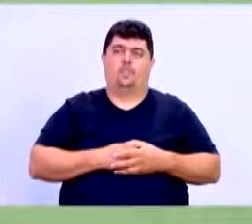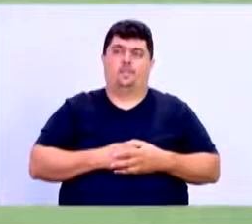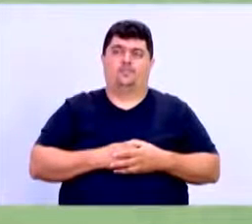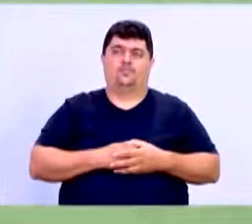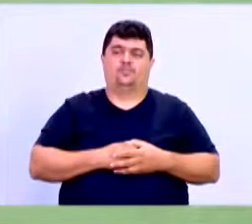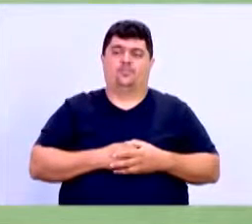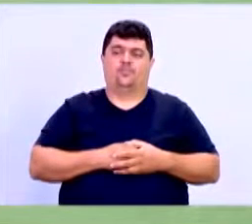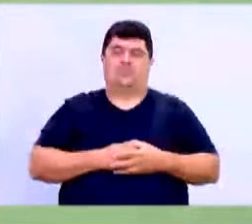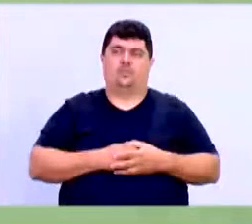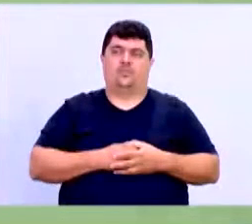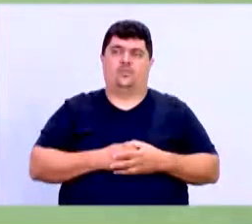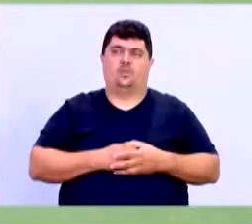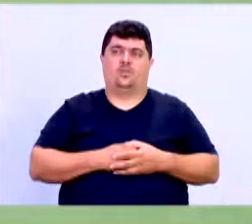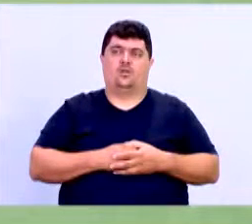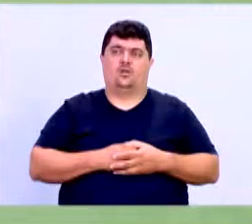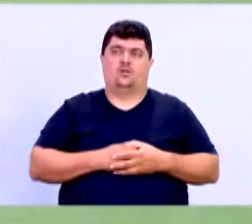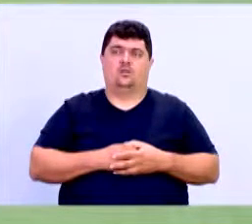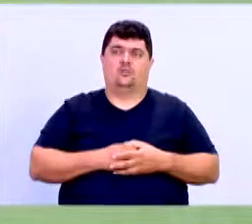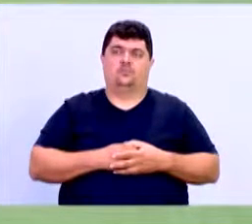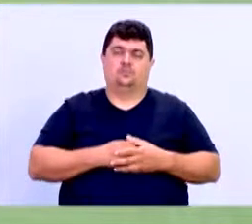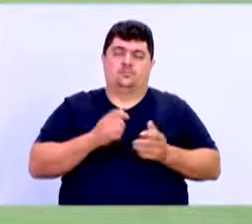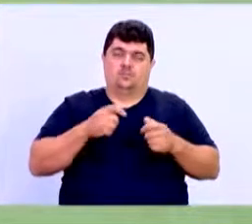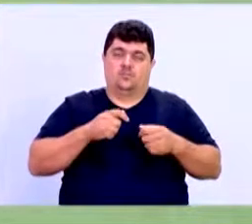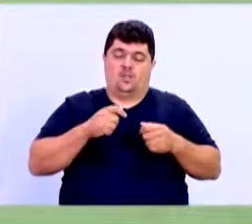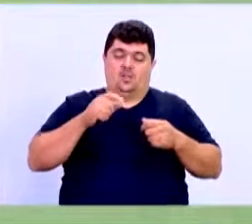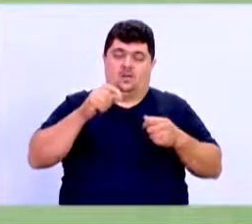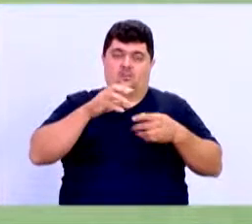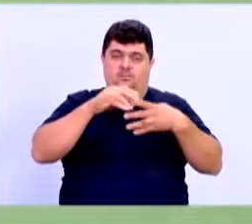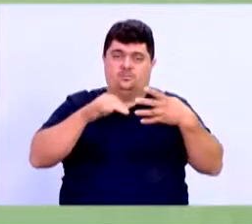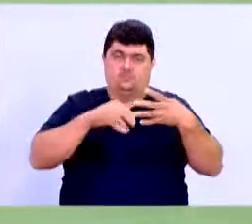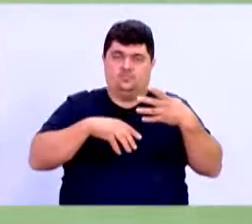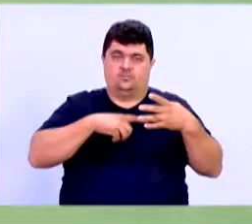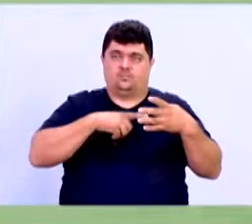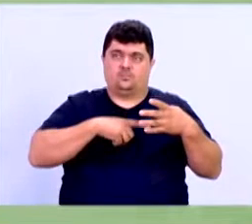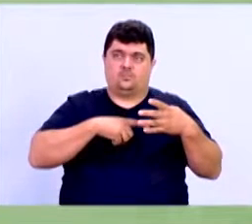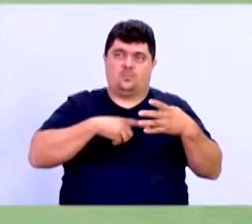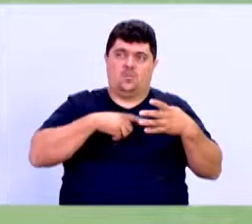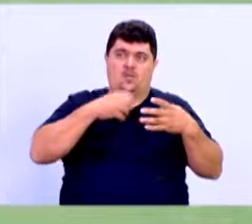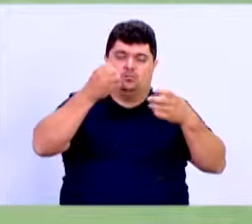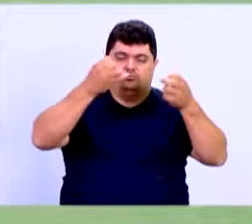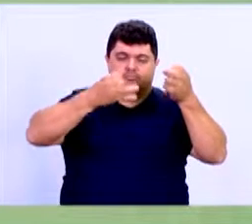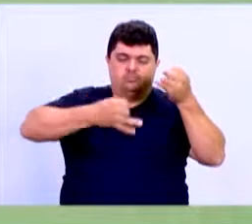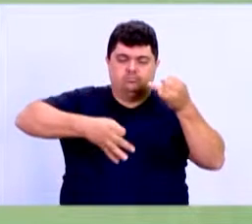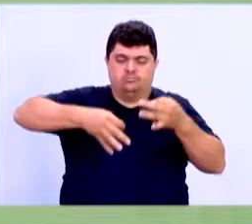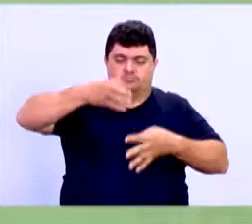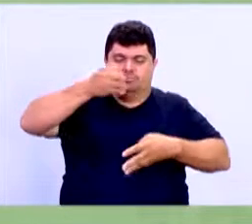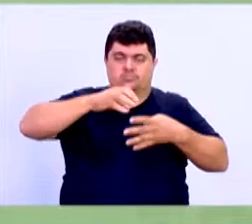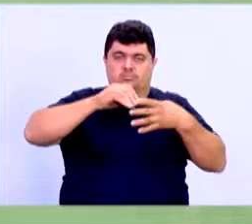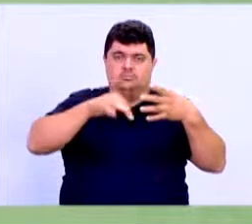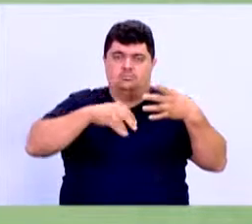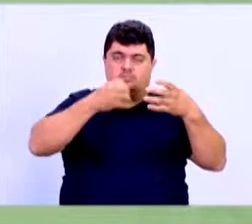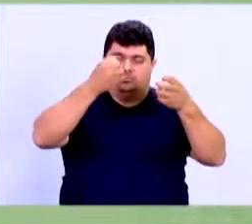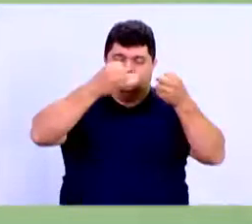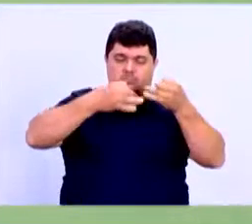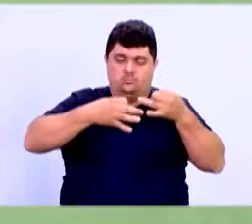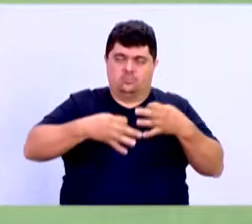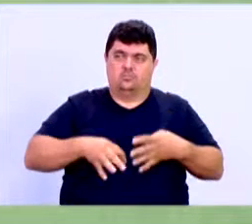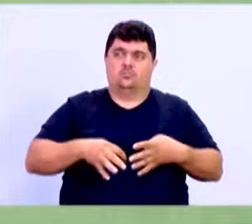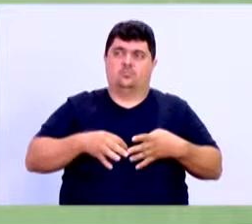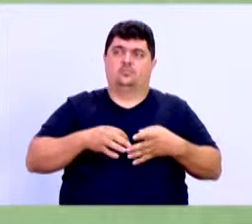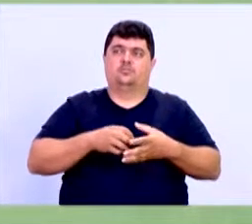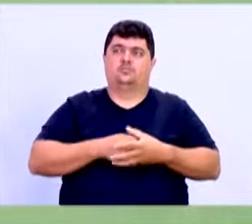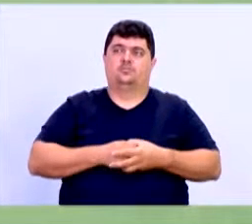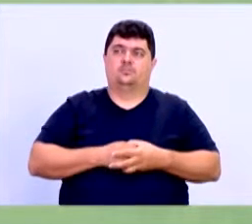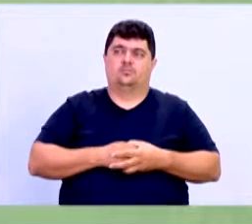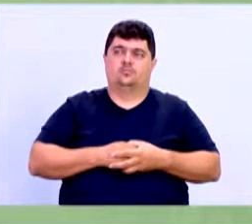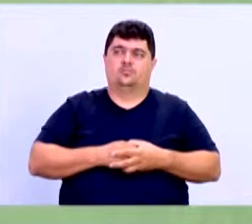são? Como cor dos olhos, altura e peso. Uma pessoa, ela pode ser uma entidade, na classificação que a gente fez. E ela